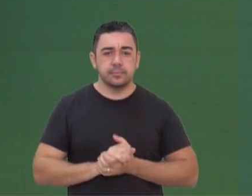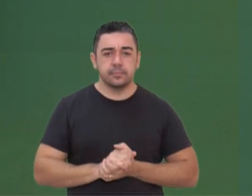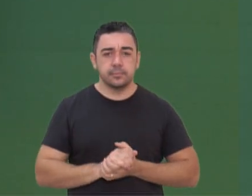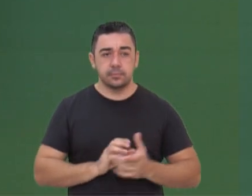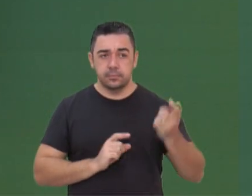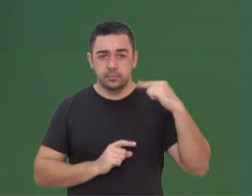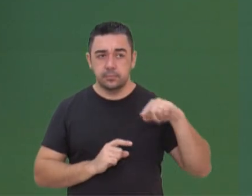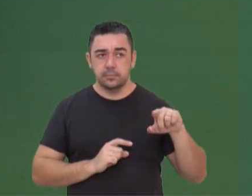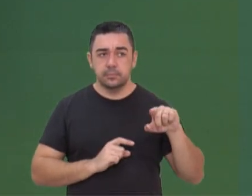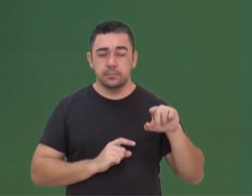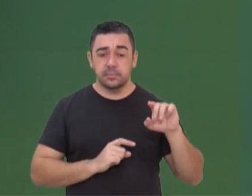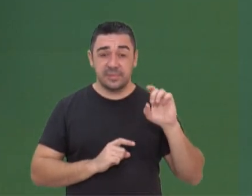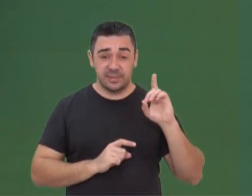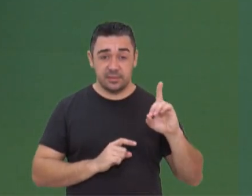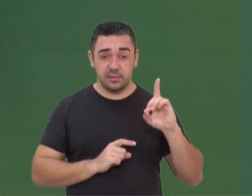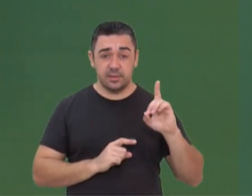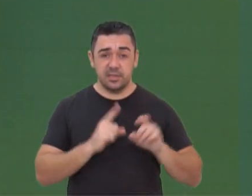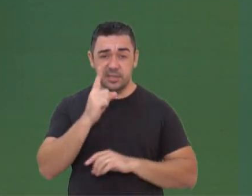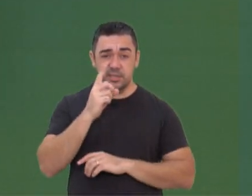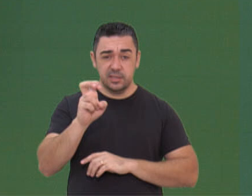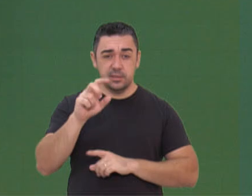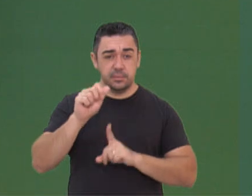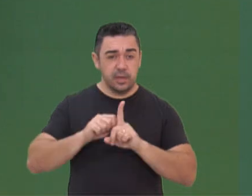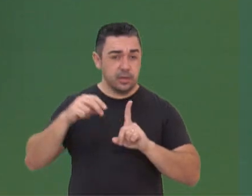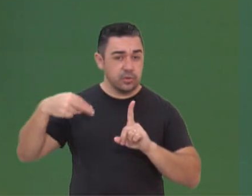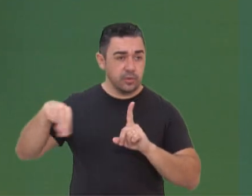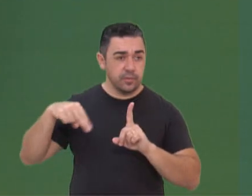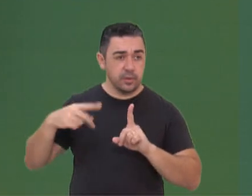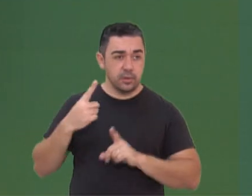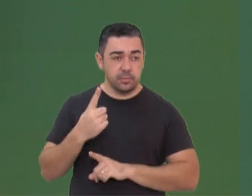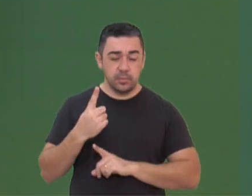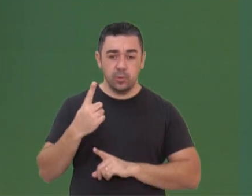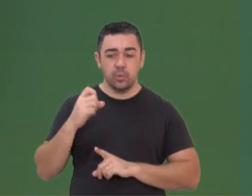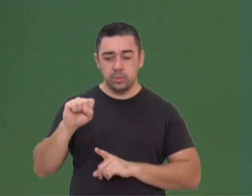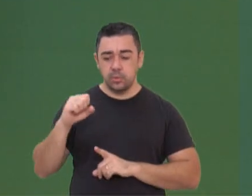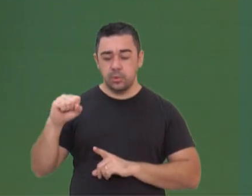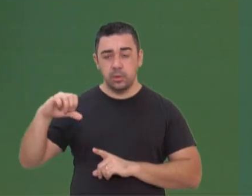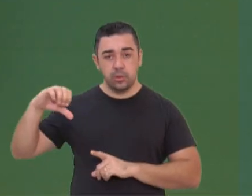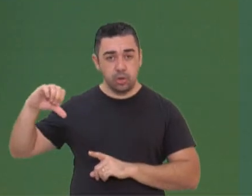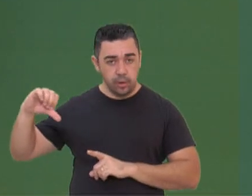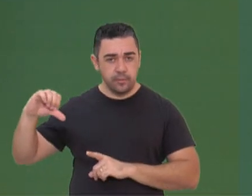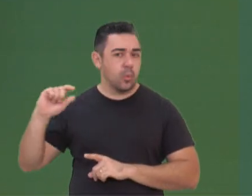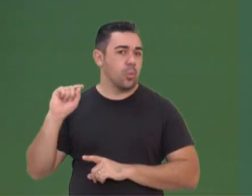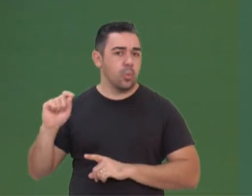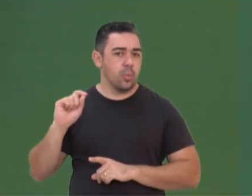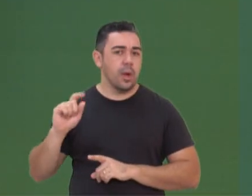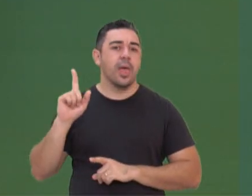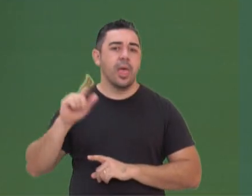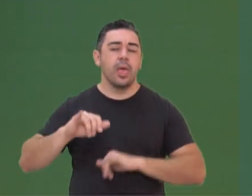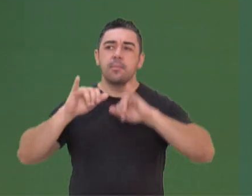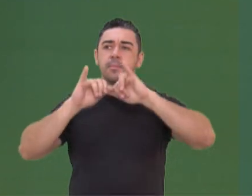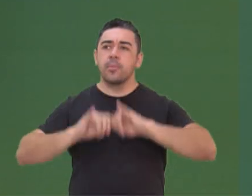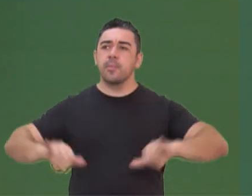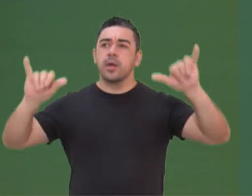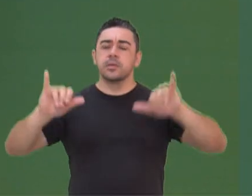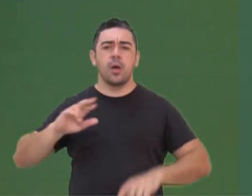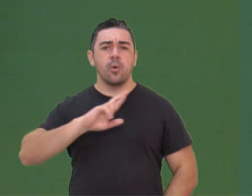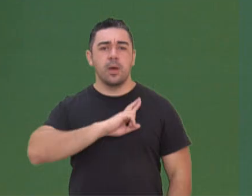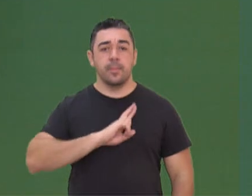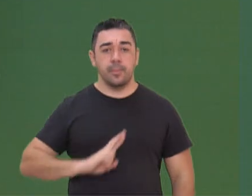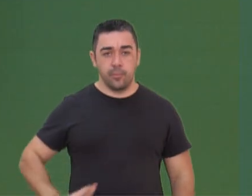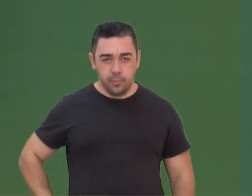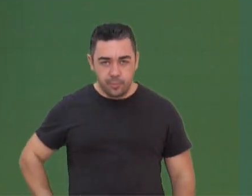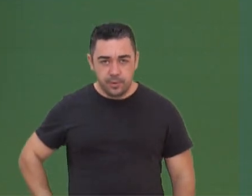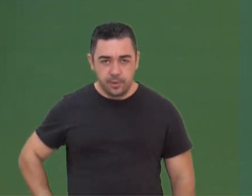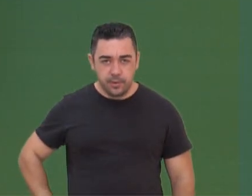Ainda, 15 de novembro de 1889, você estudou no comecinho desse ano, a proclamação da República